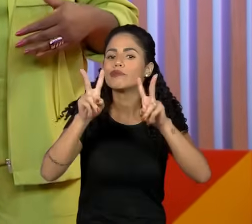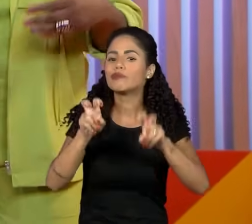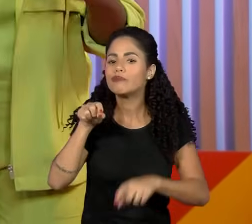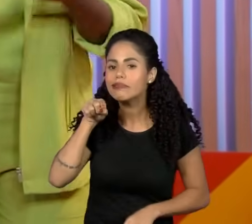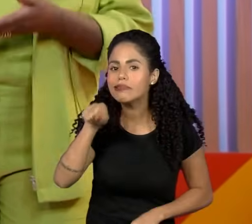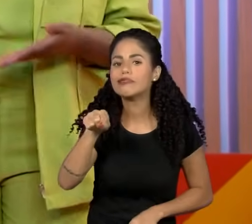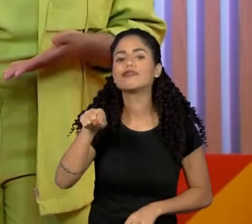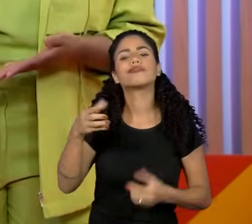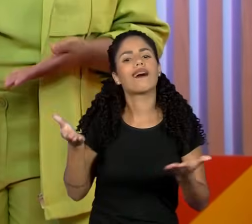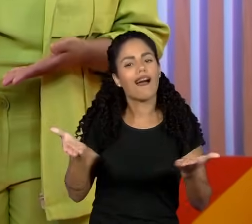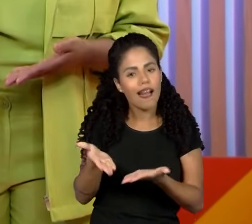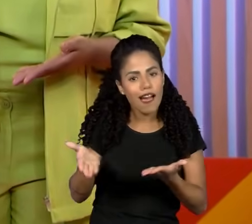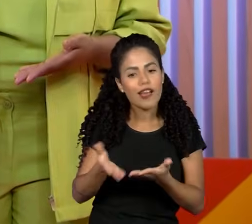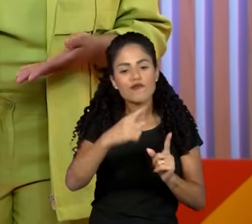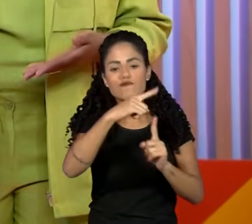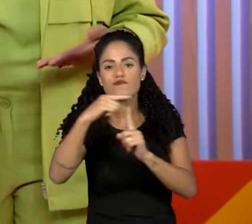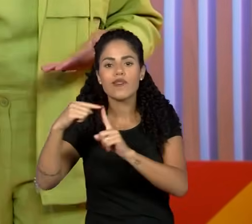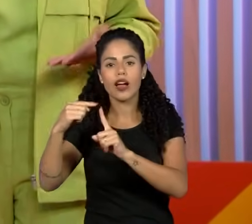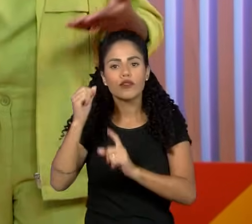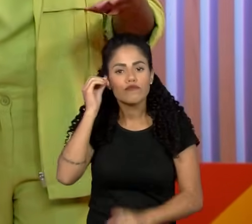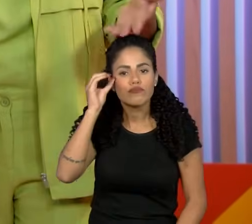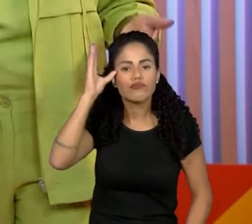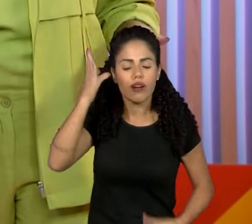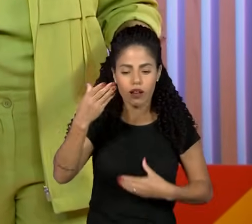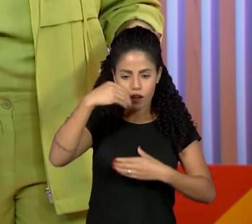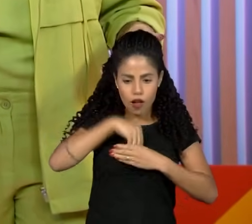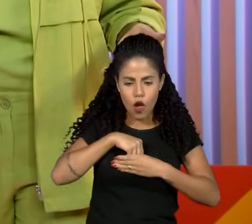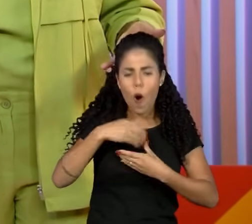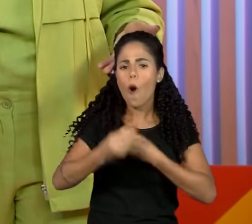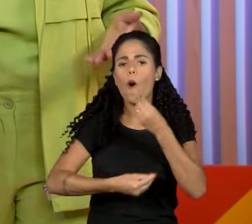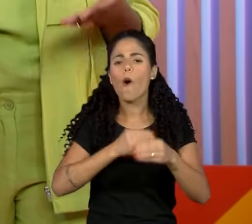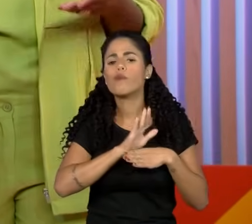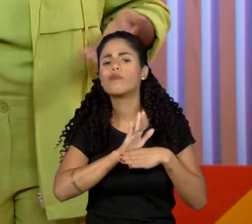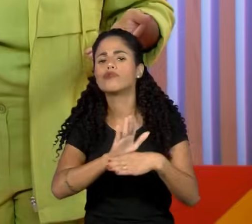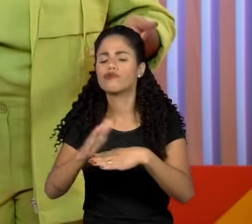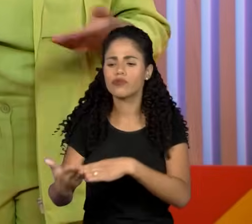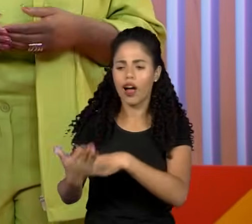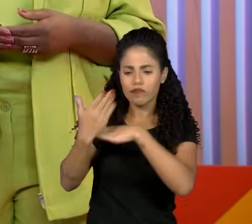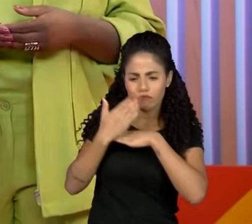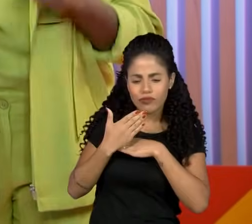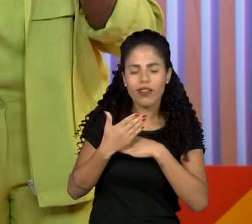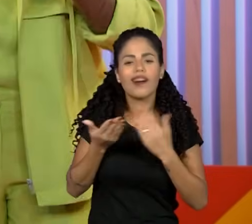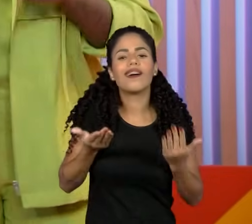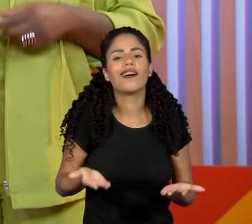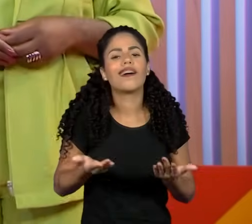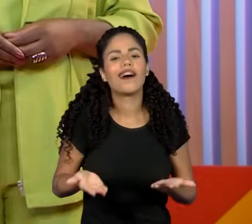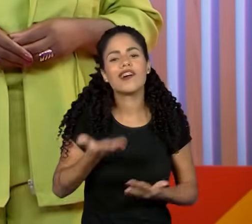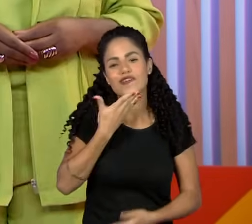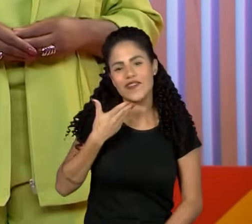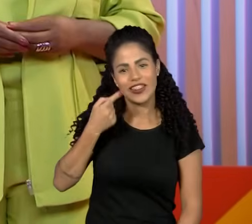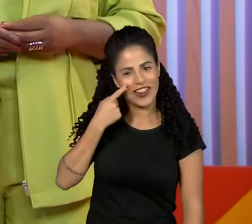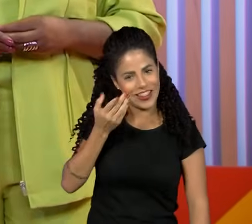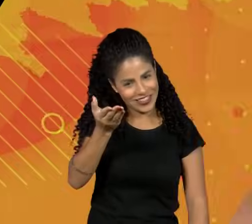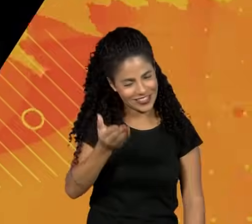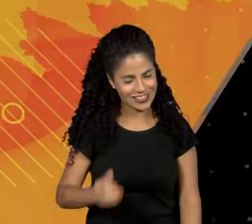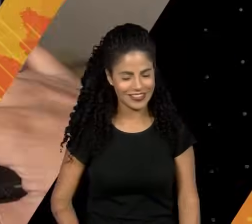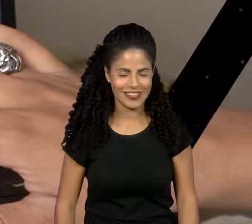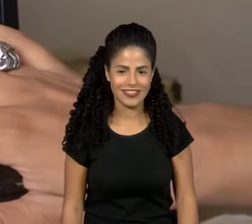hoje sobre estes conhecimentos e como ajudar a nossa vida a ser mais leve. Dá só uma